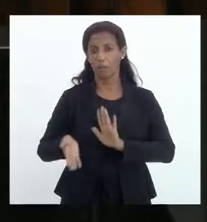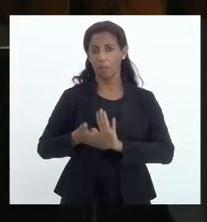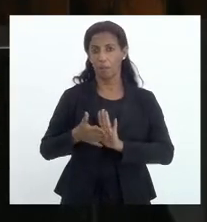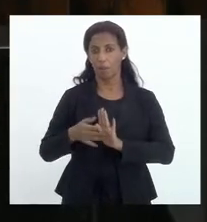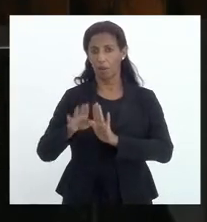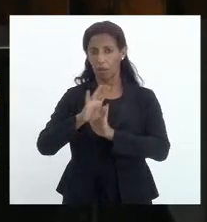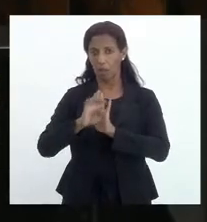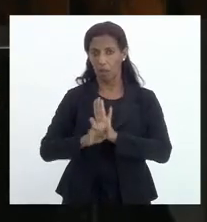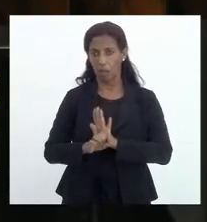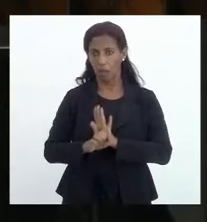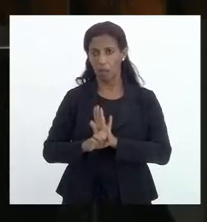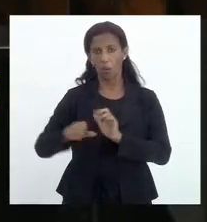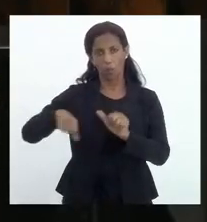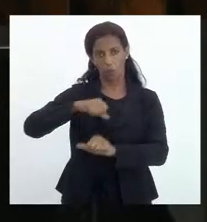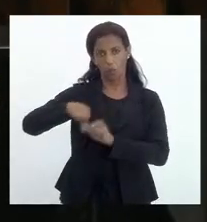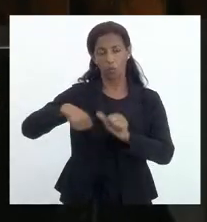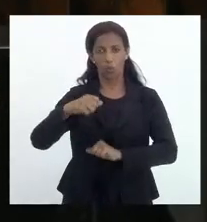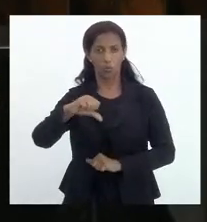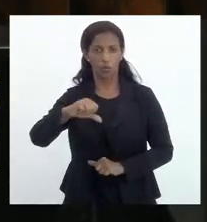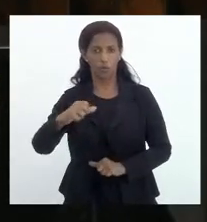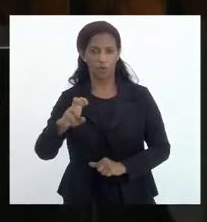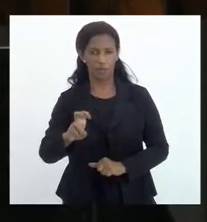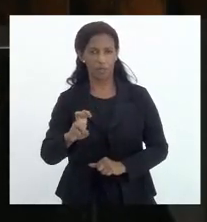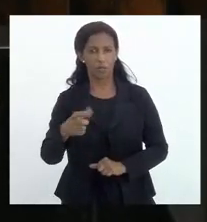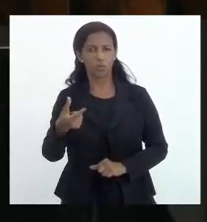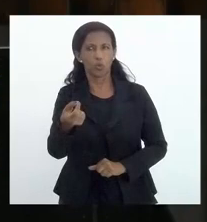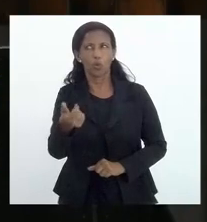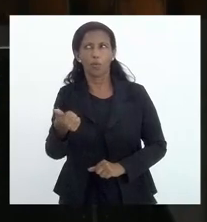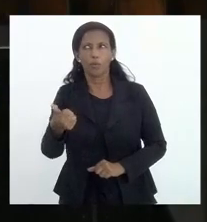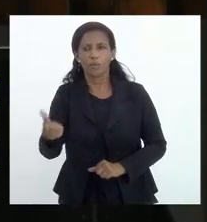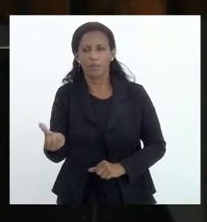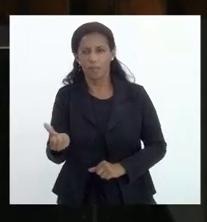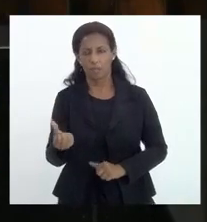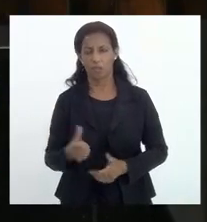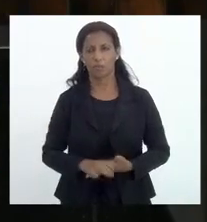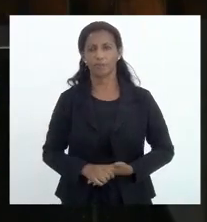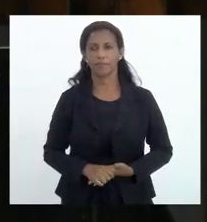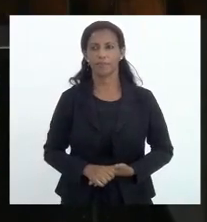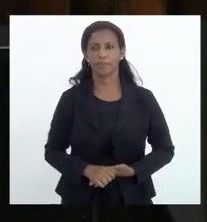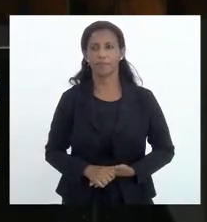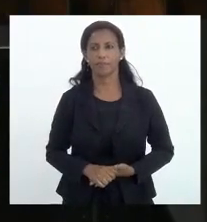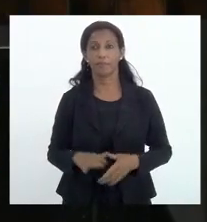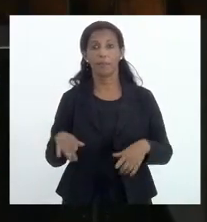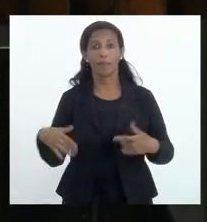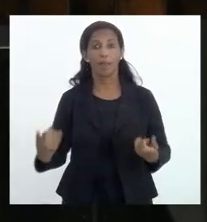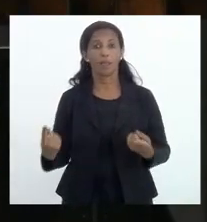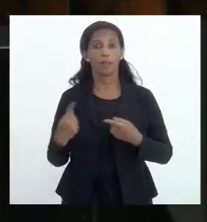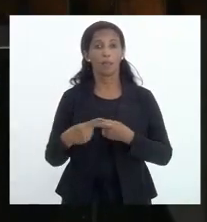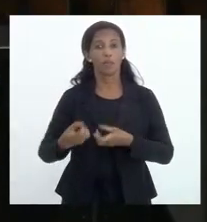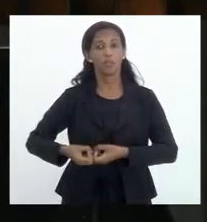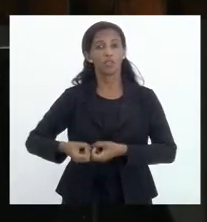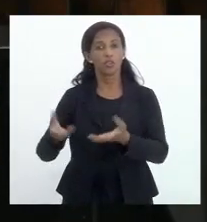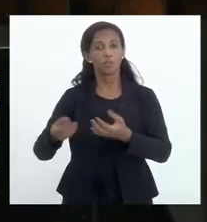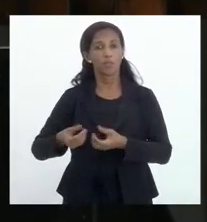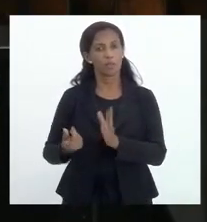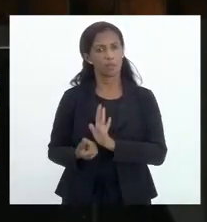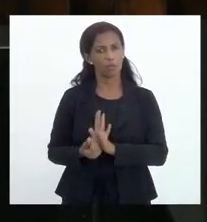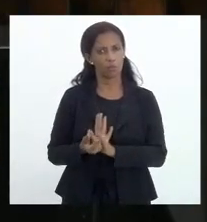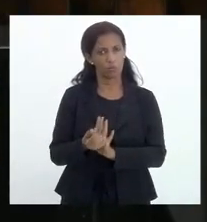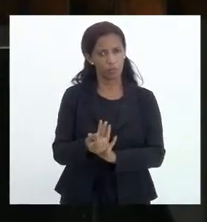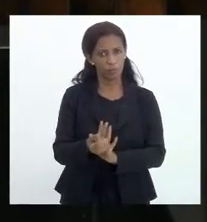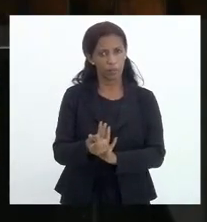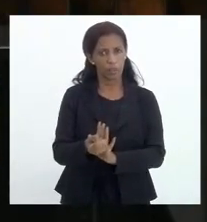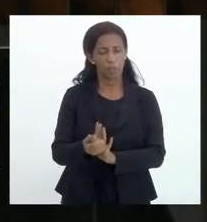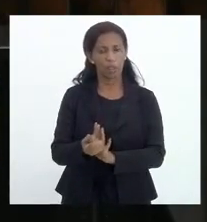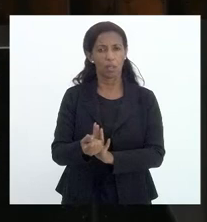emenda constitucional, virou a emenda constitucional 95 de 2016. Até porque tem despesas no orçamento que